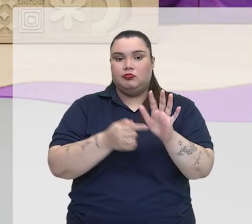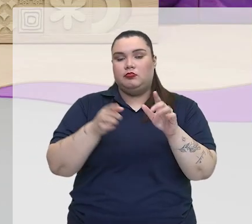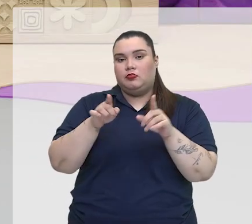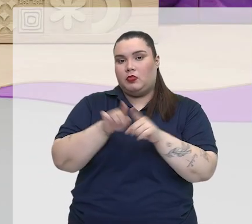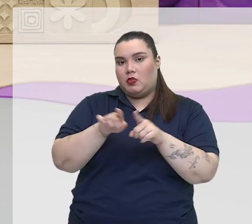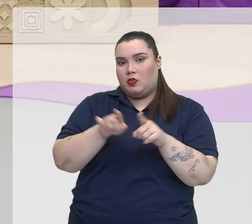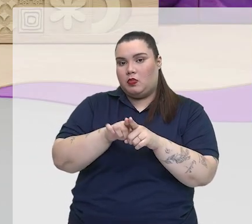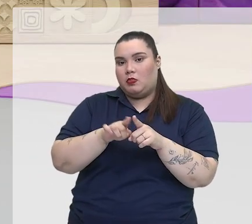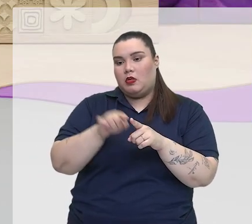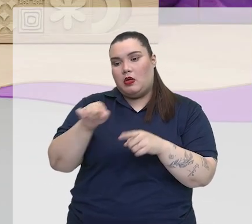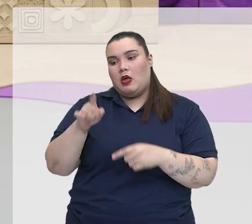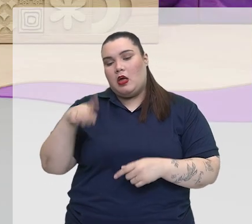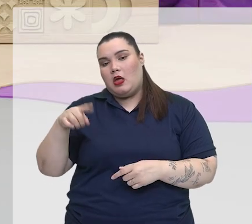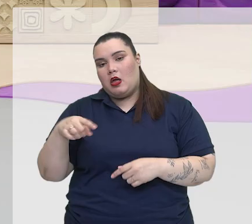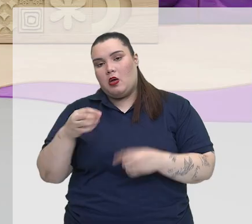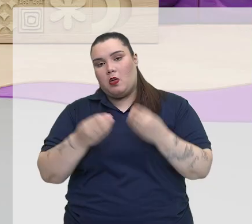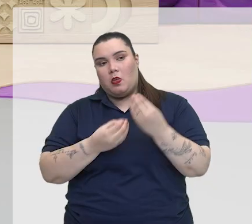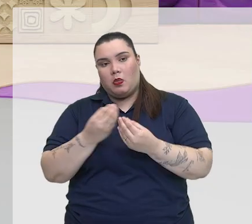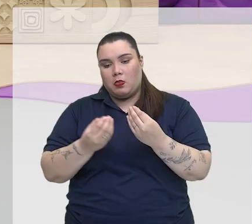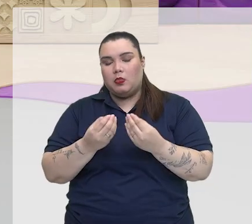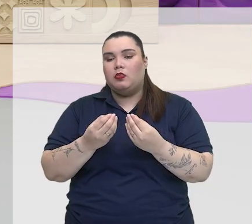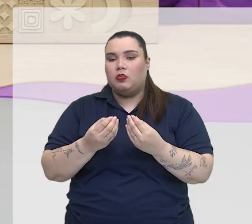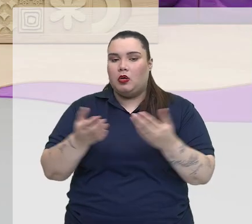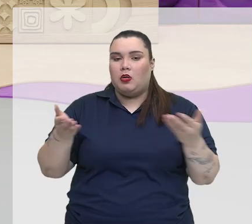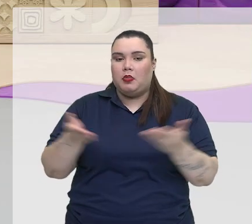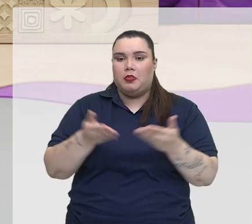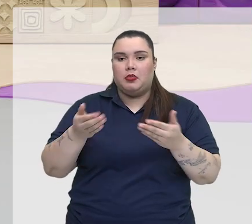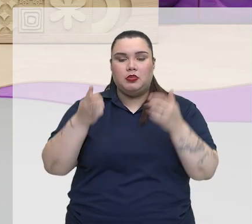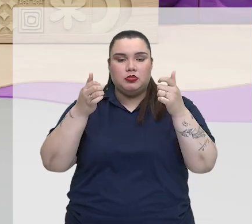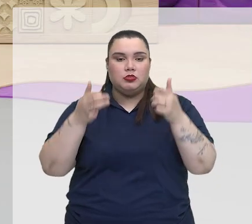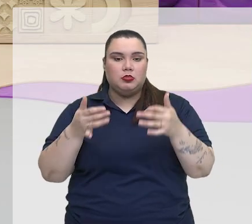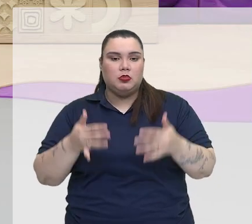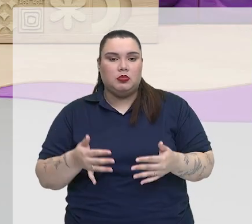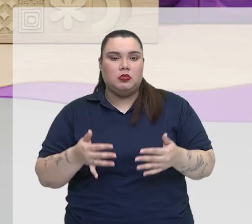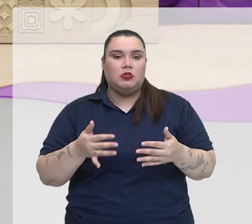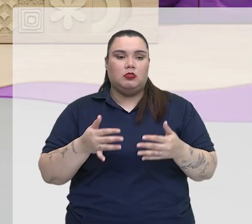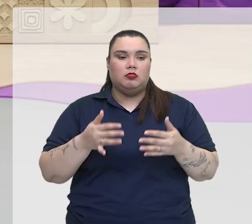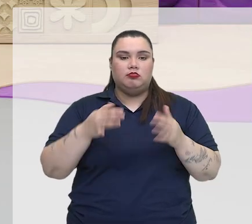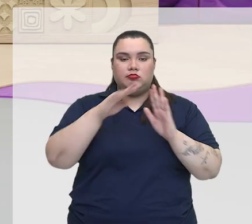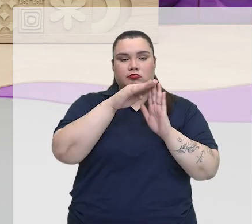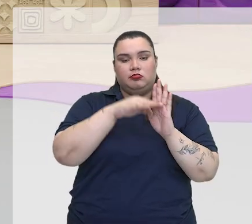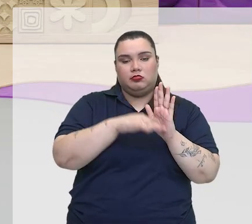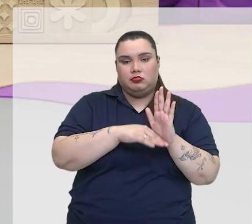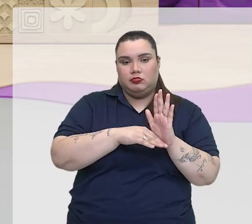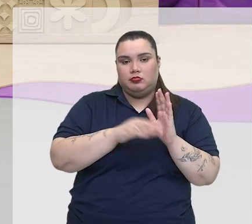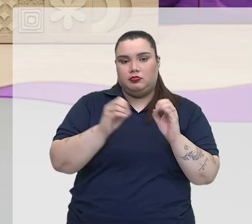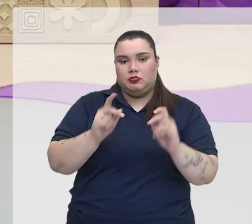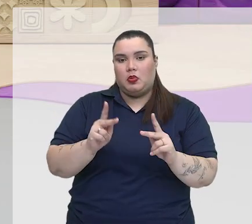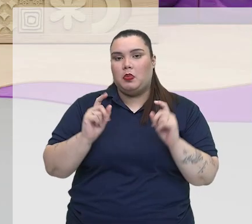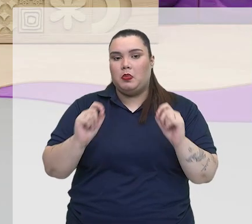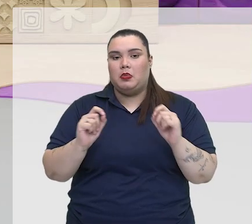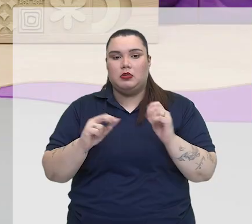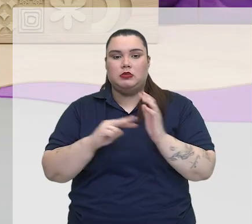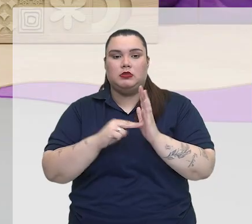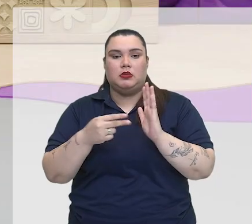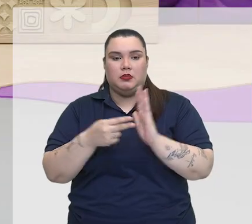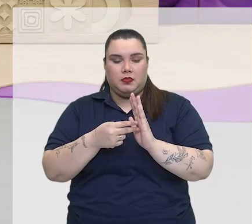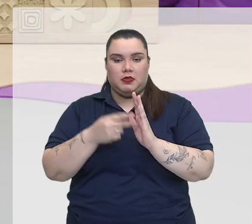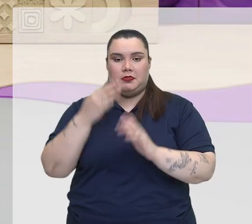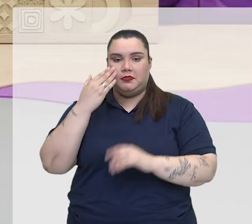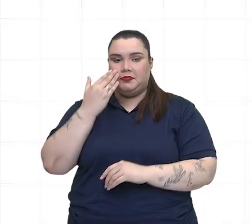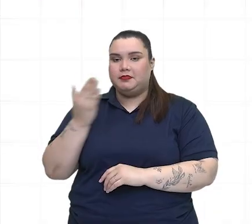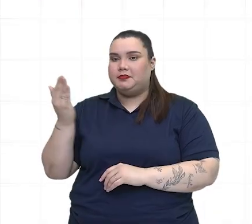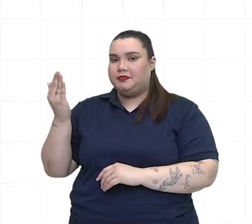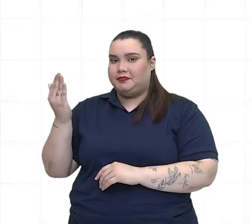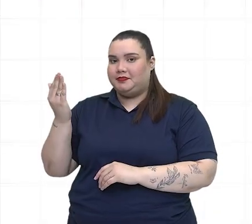fluxograma, que ele não deixa de ser um algoritmo. Agora vamos definir assim, ou conceituar, né? Digamos assim, o que é um fluxograma?